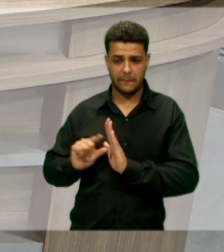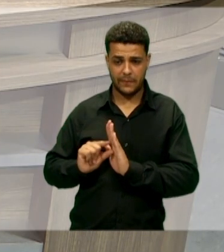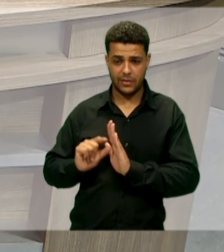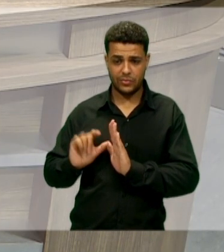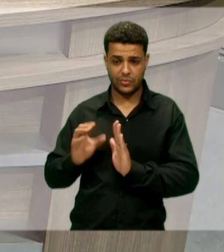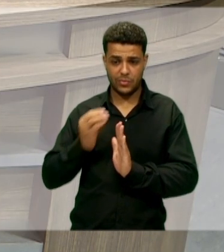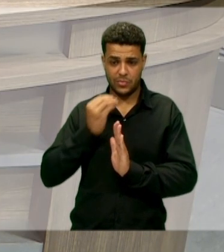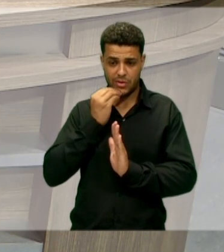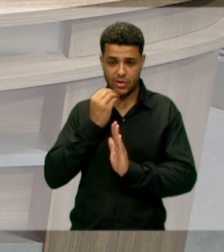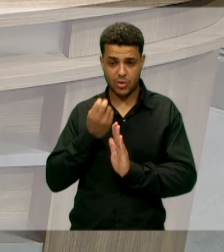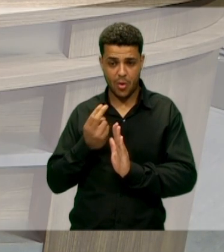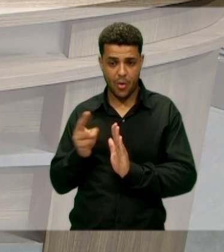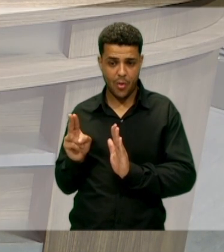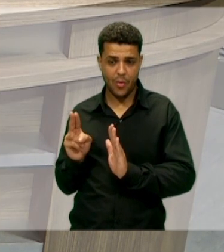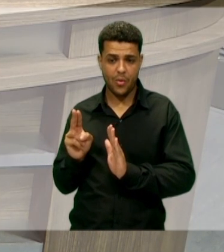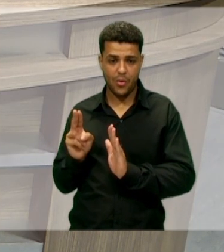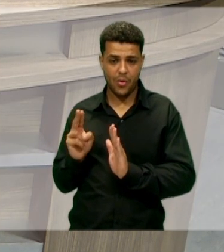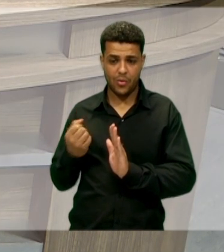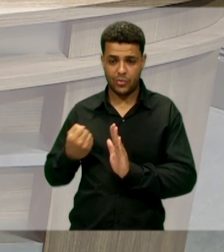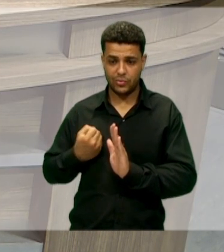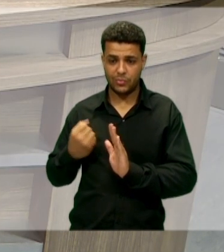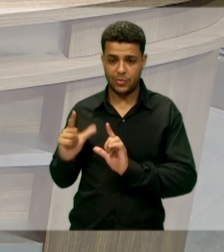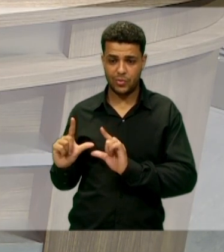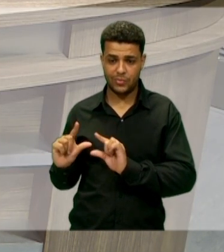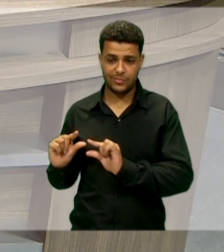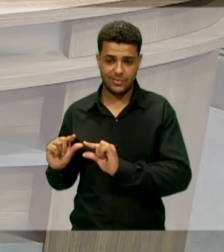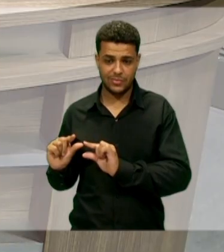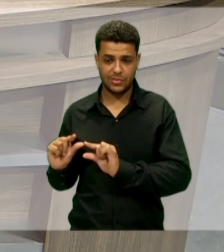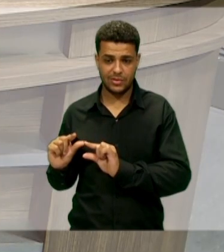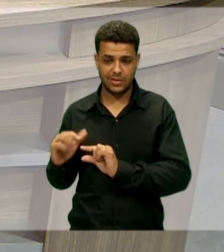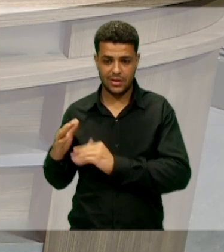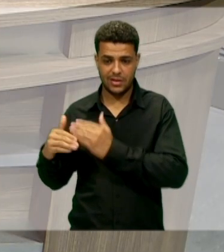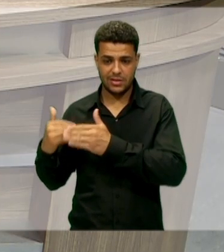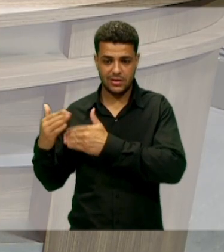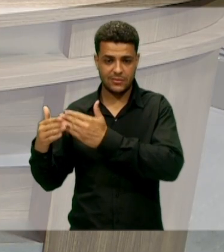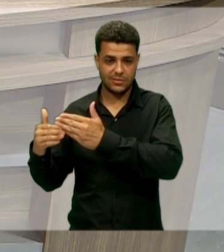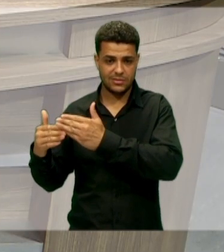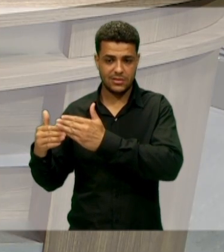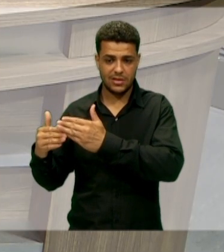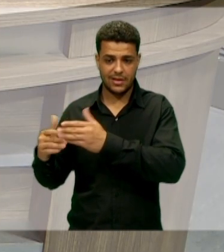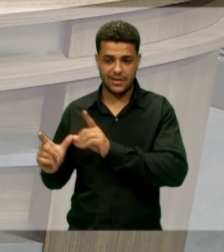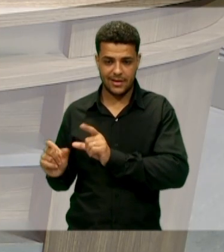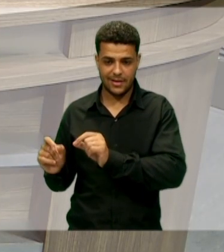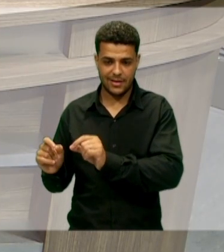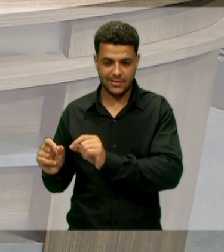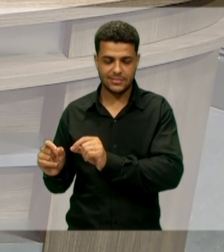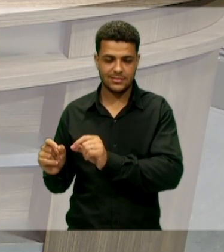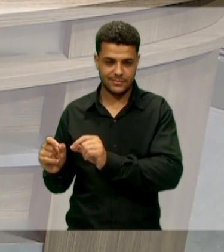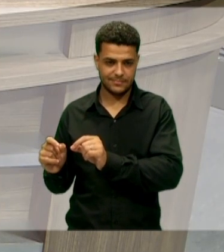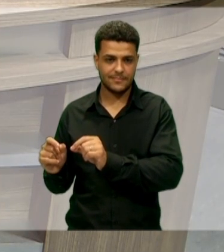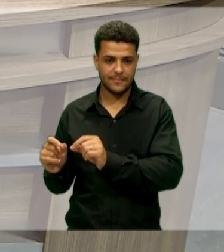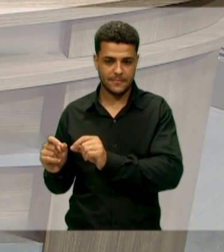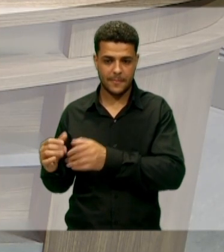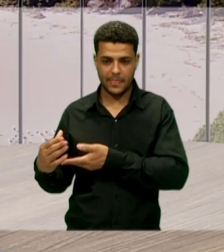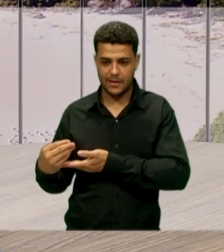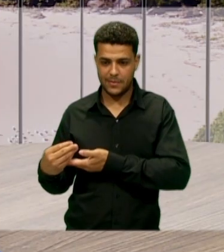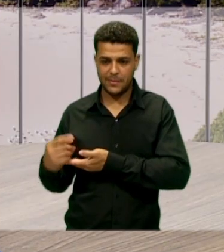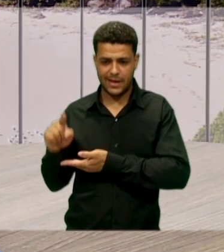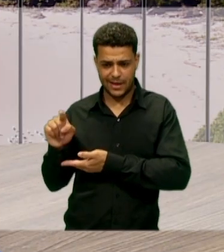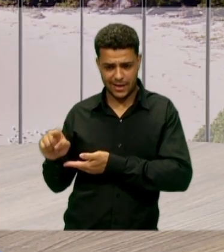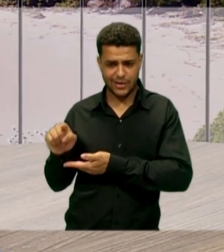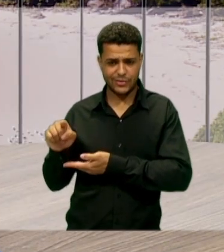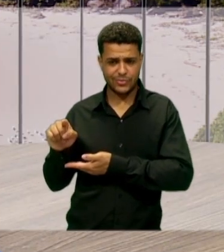chance ou era um número mais reduzido de desenvolver câncer de mama. Boa pergunta. Isso